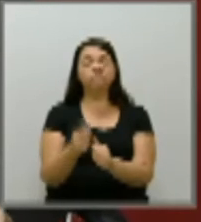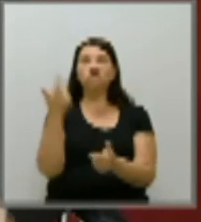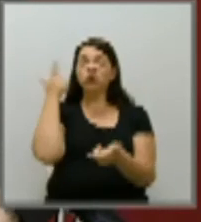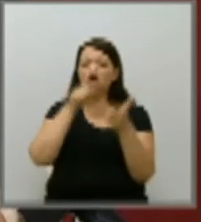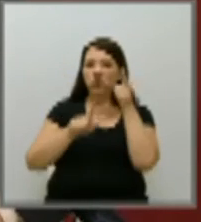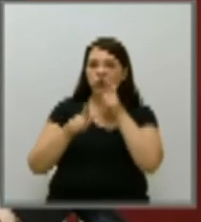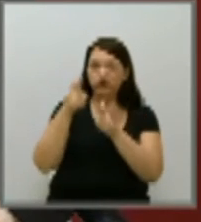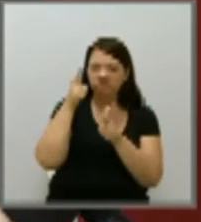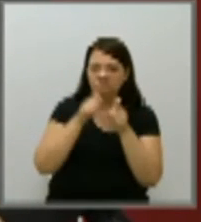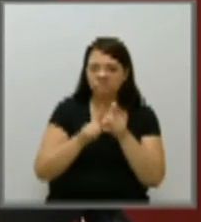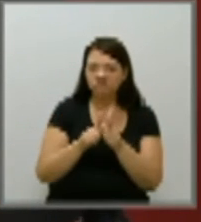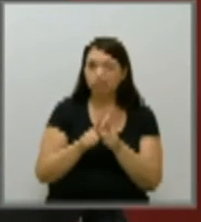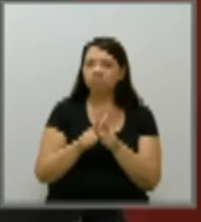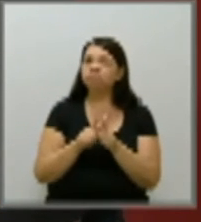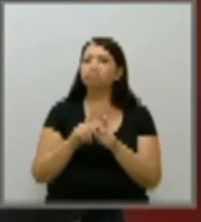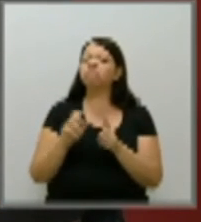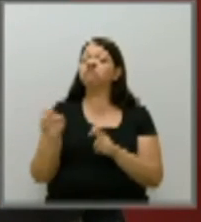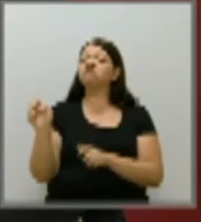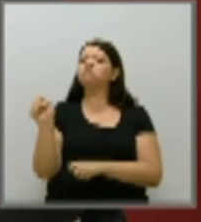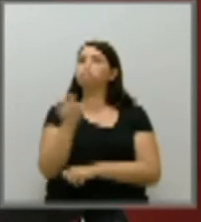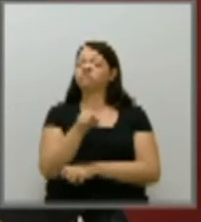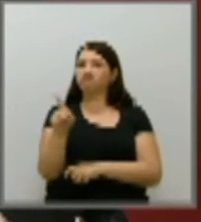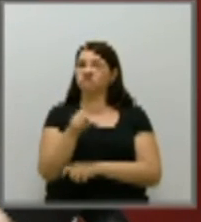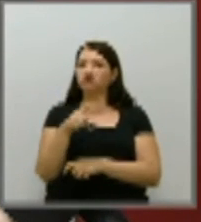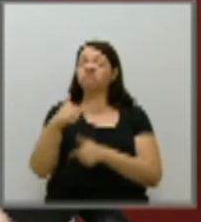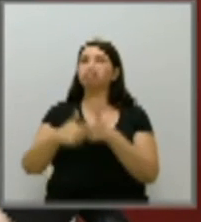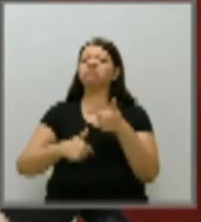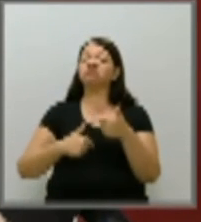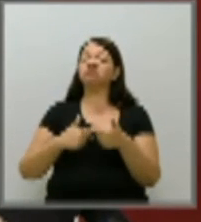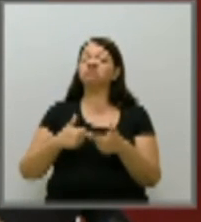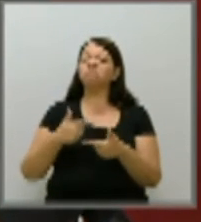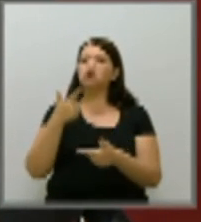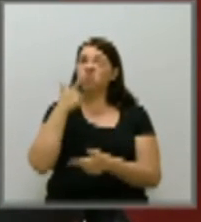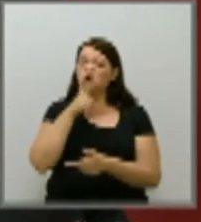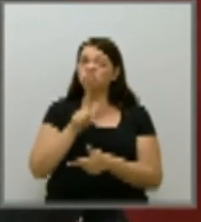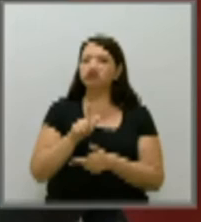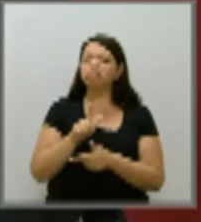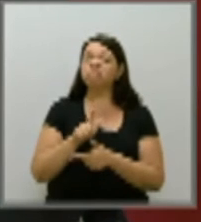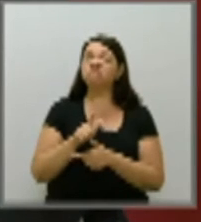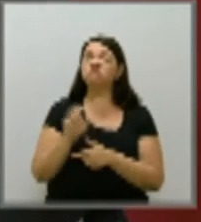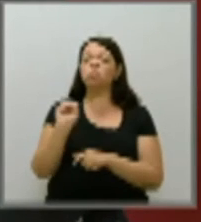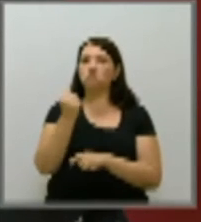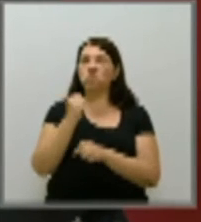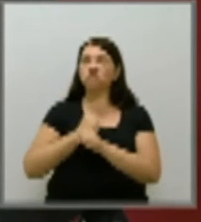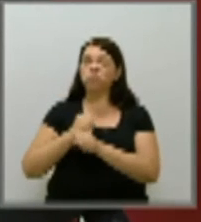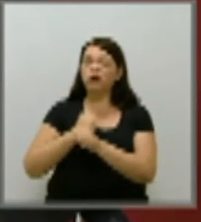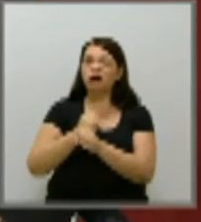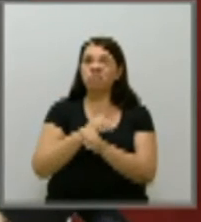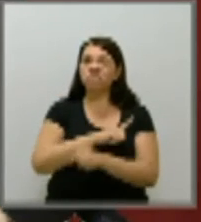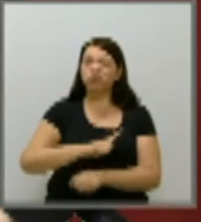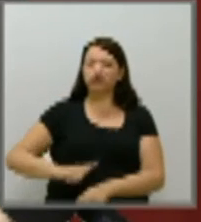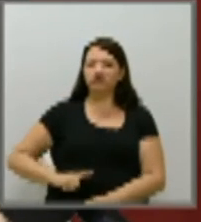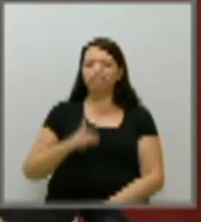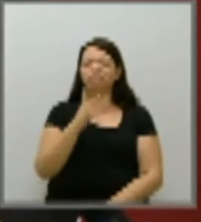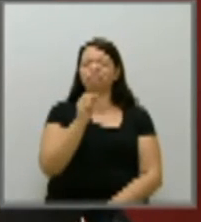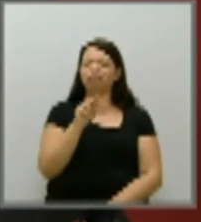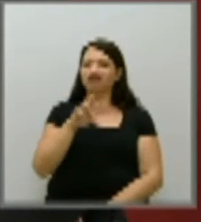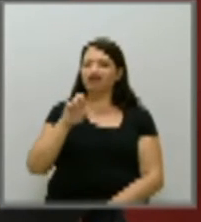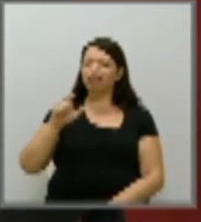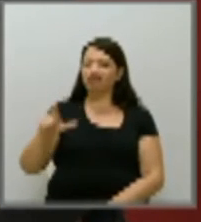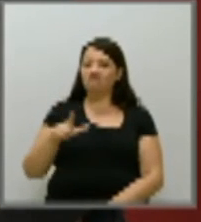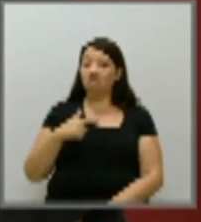conquistas que os trabalhadores tiveram nos 8 anos do governo Daniel Bourdignon, em que eu estive ao lado